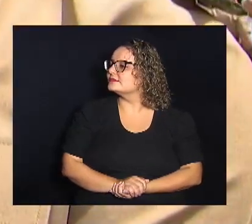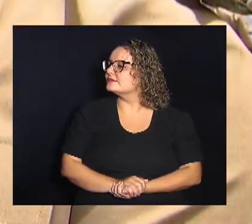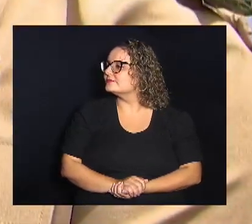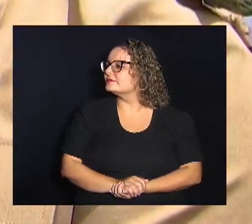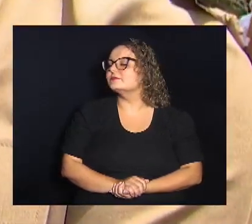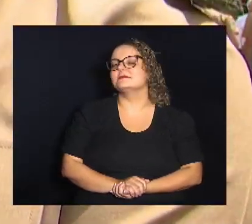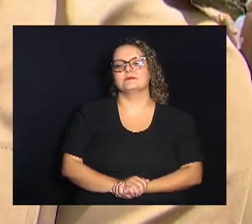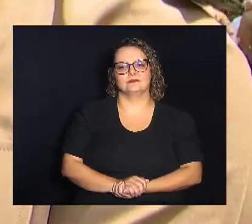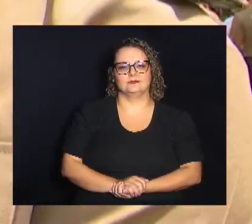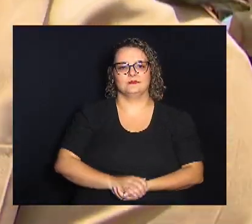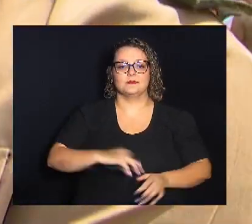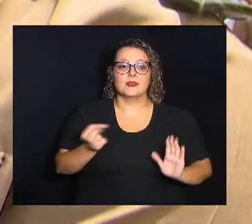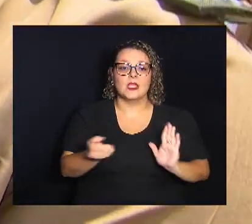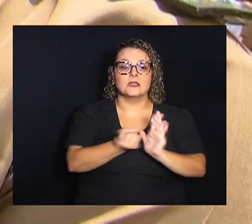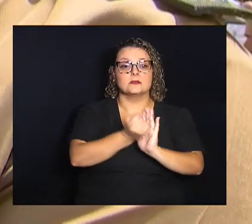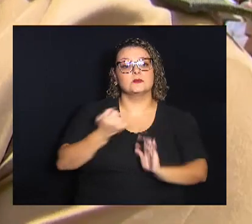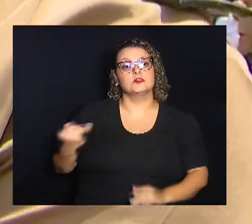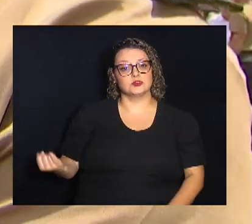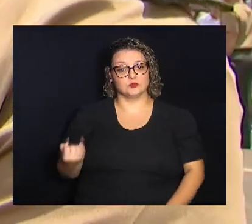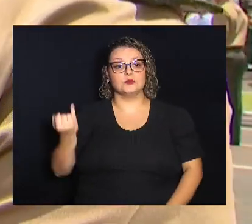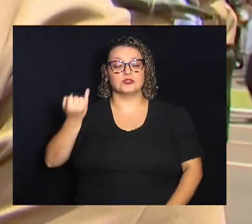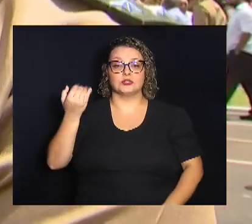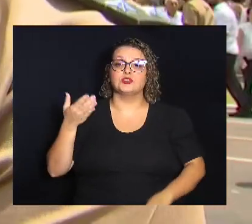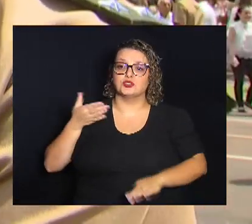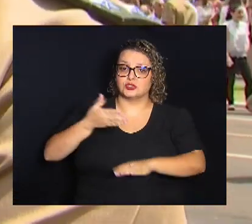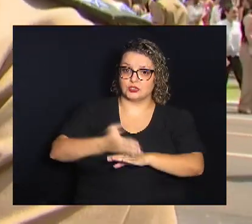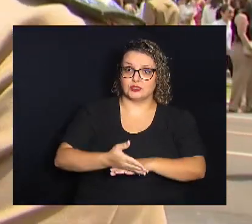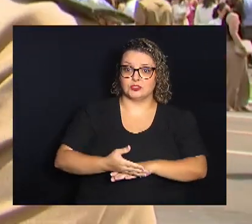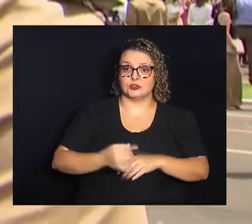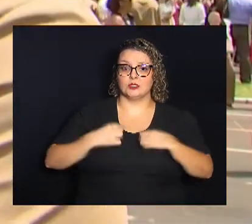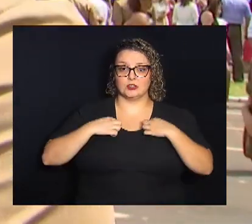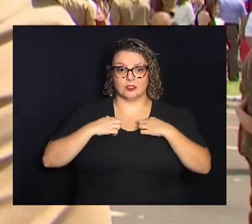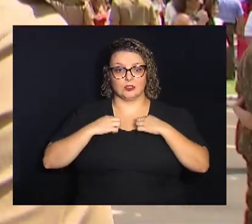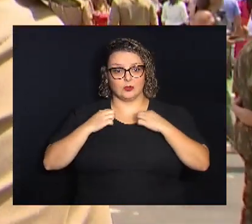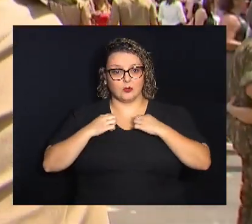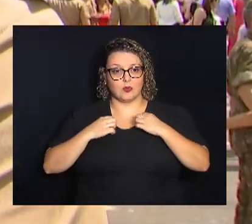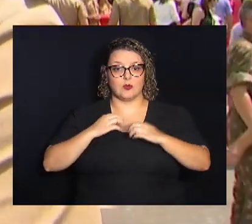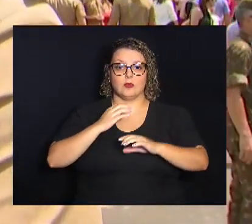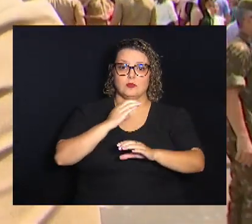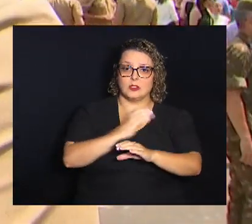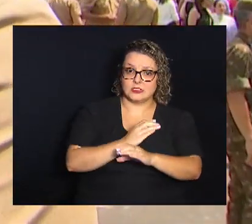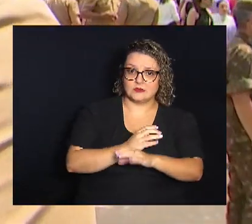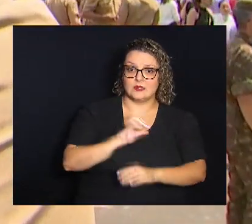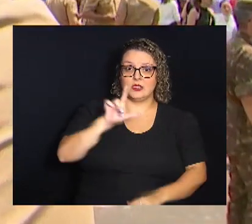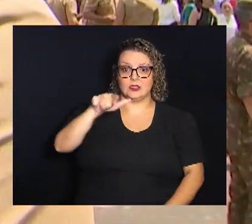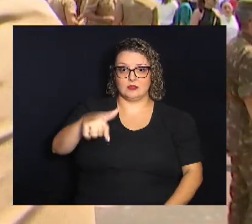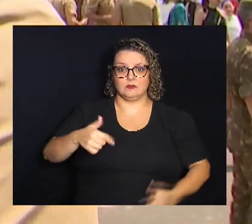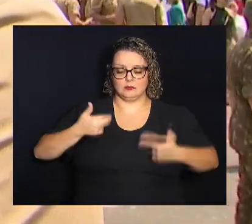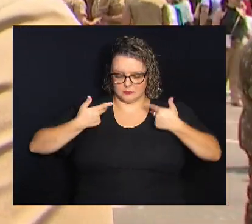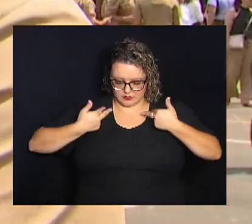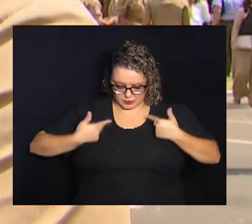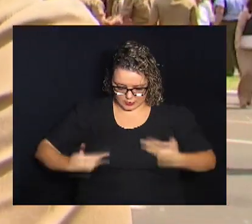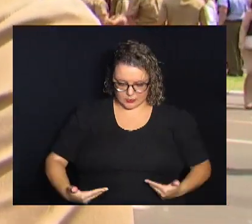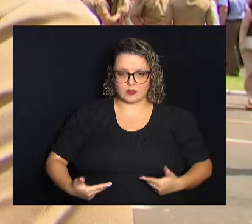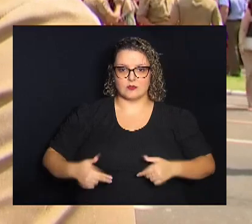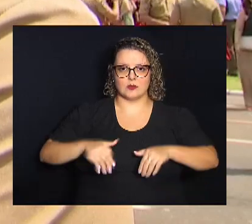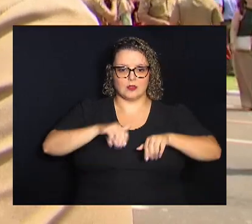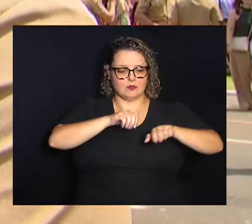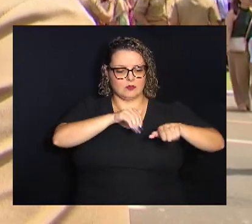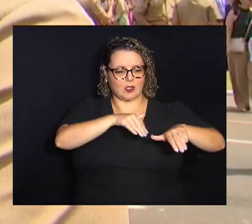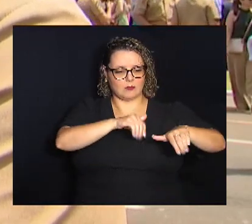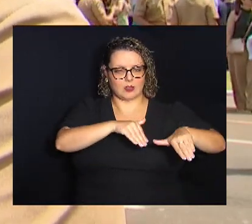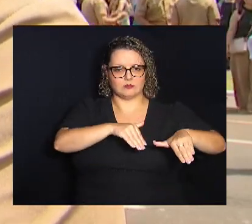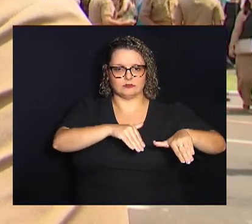Esse simbolismo muito importante de entrarem com roupas civis e logo depois estarem em forma no pátio,